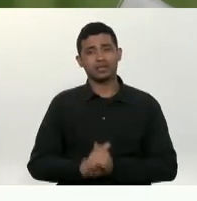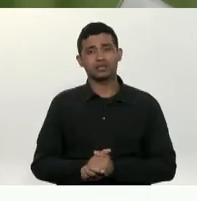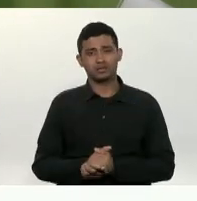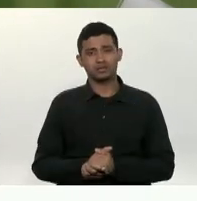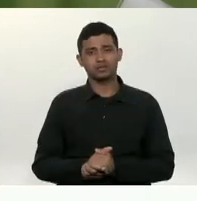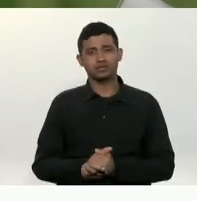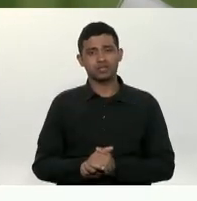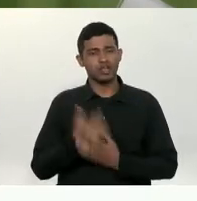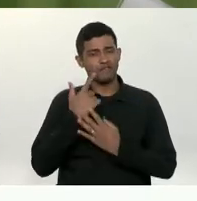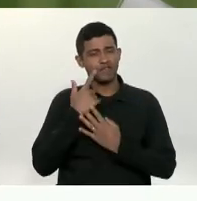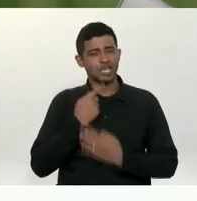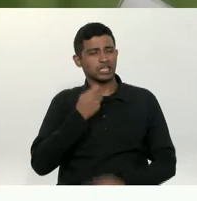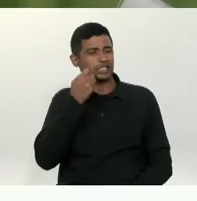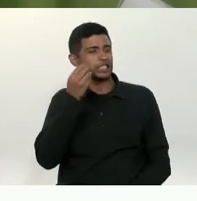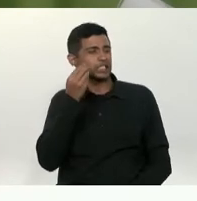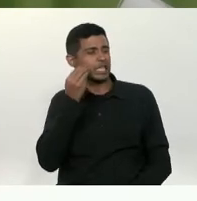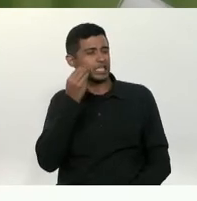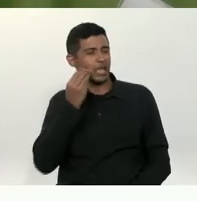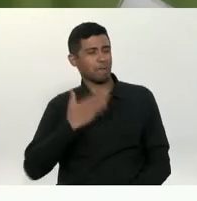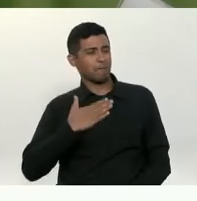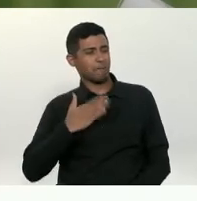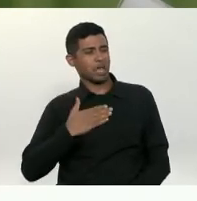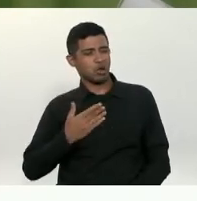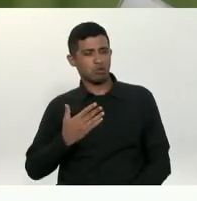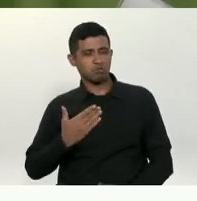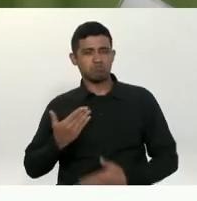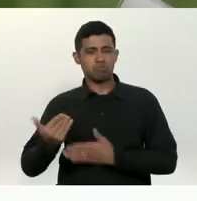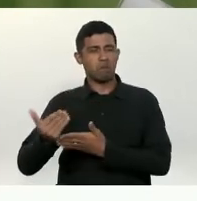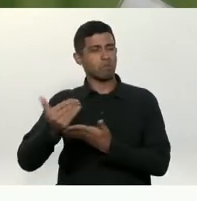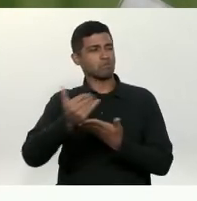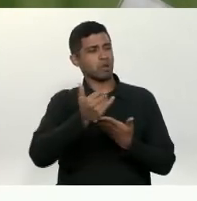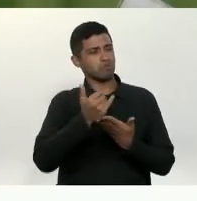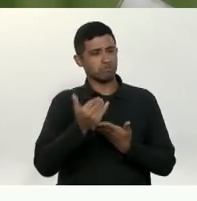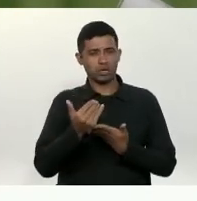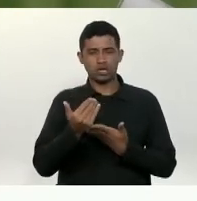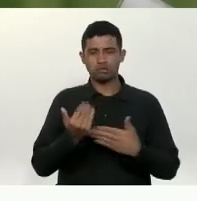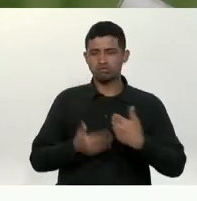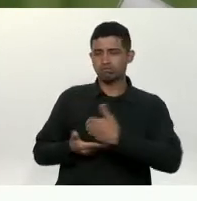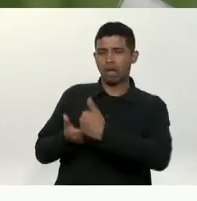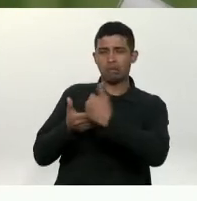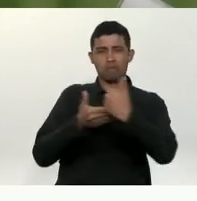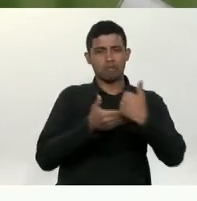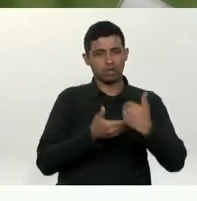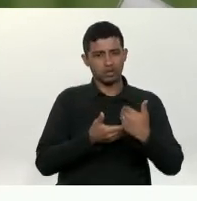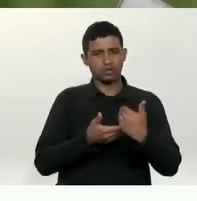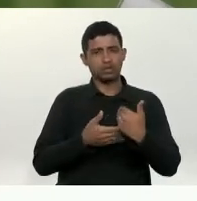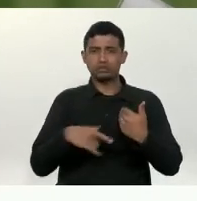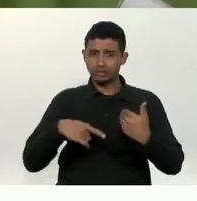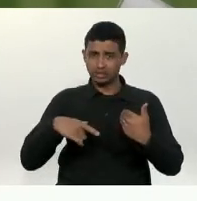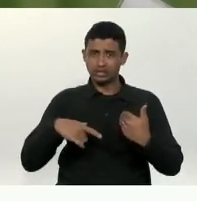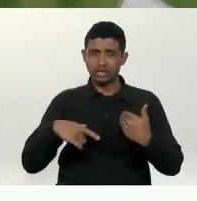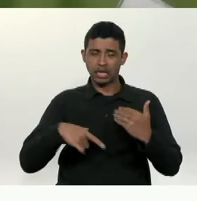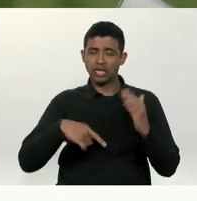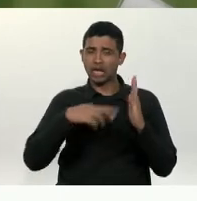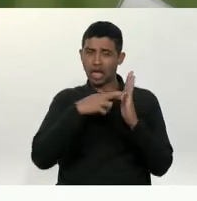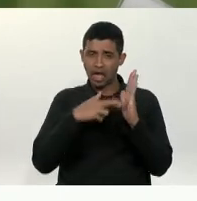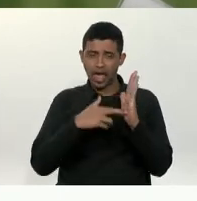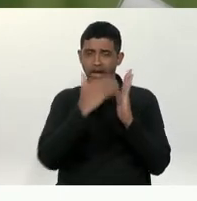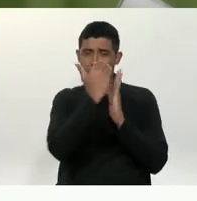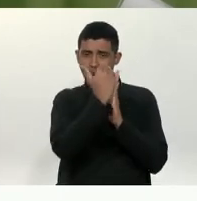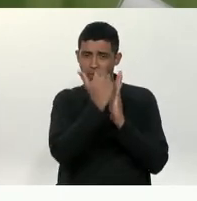jogo de ganha-ganha da empresa, quando fez e atendeu às cláusulas contratuais, foi